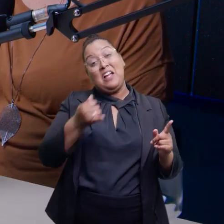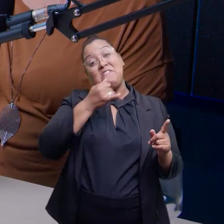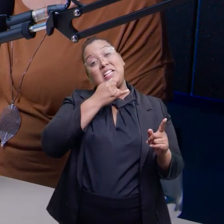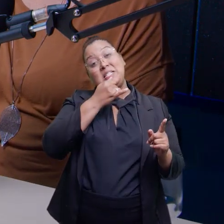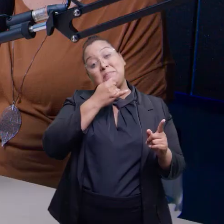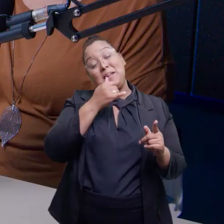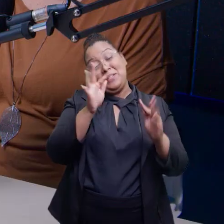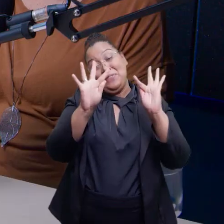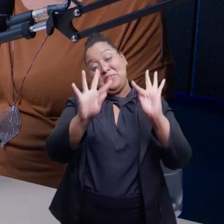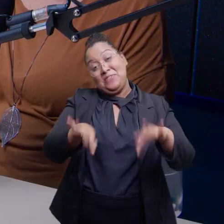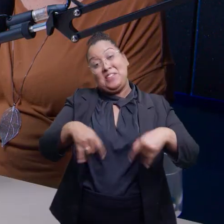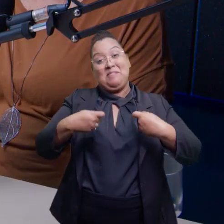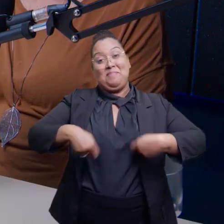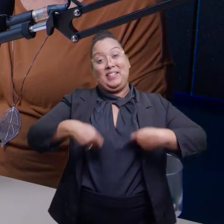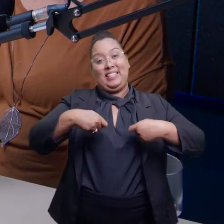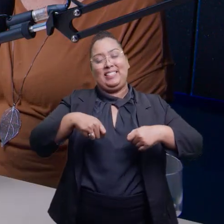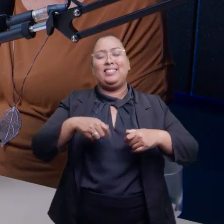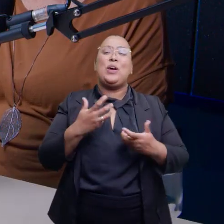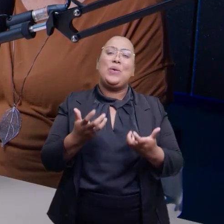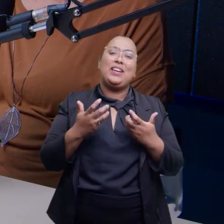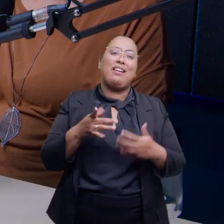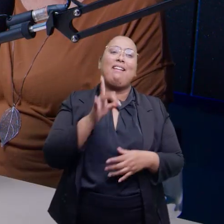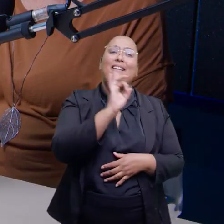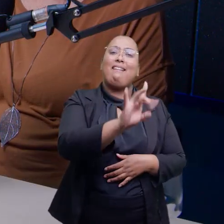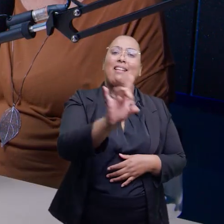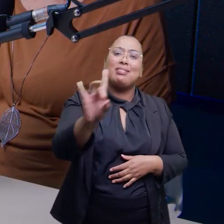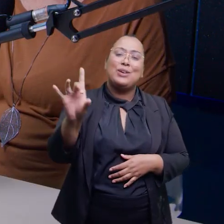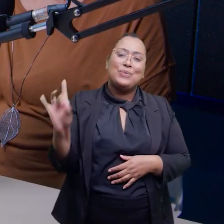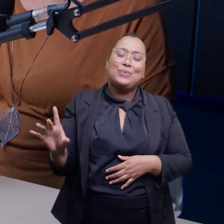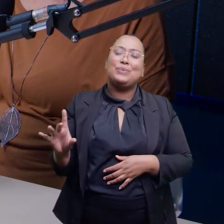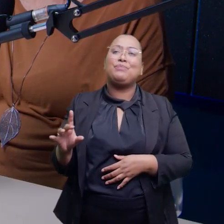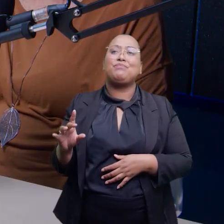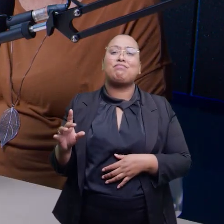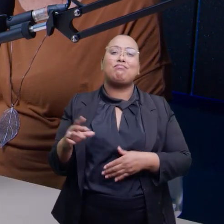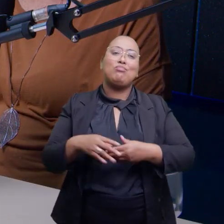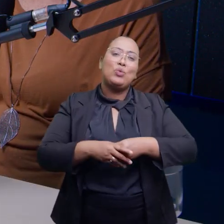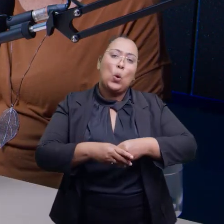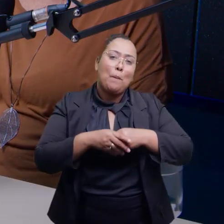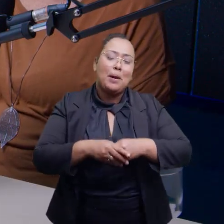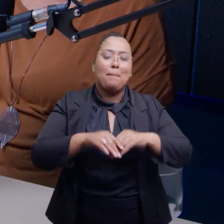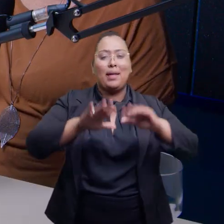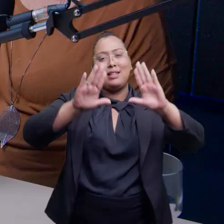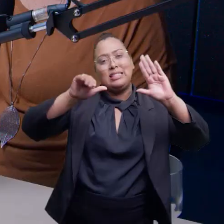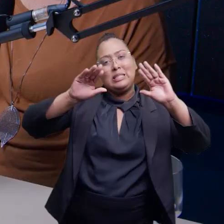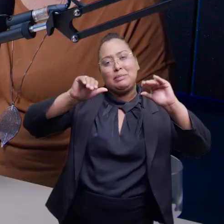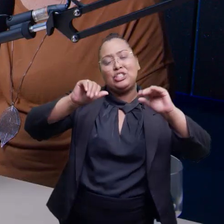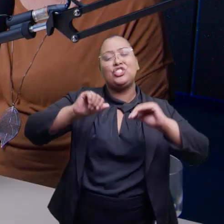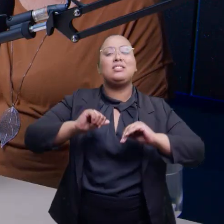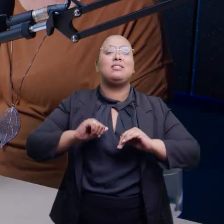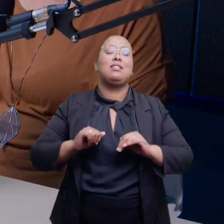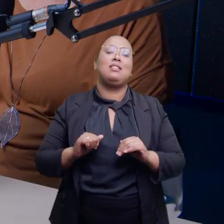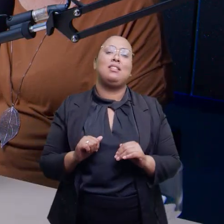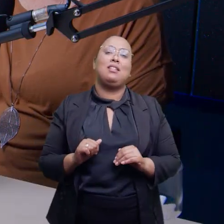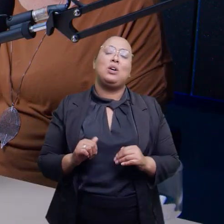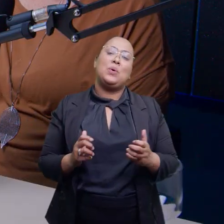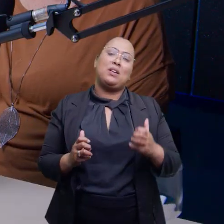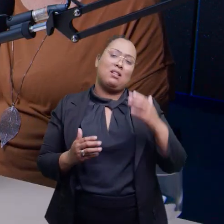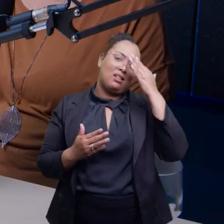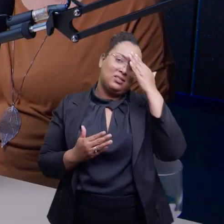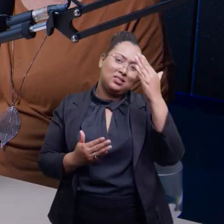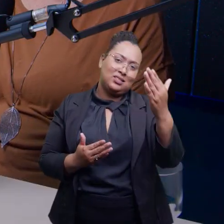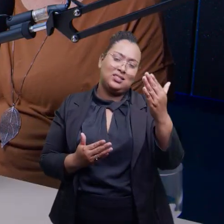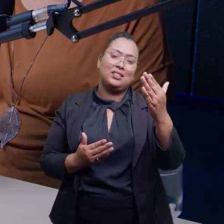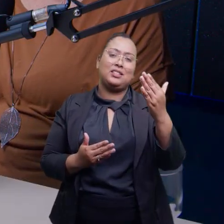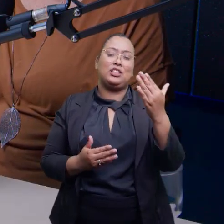tem que encerrar. Eu queria que cada uma fizesse a sua saudação aí de despedida. E eu queria